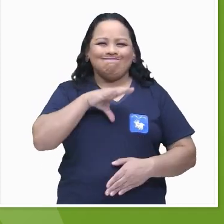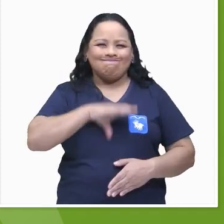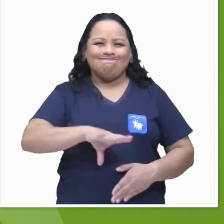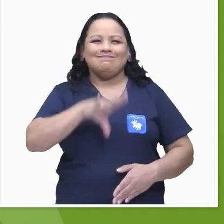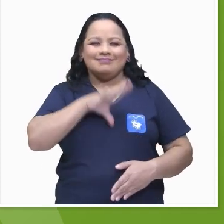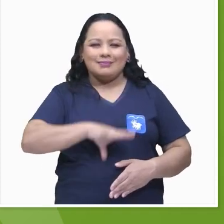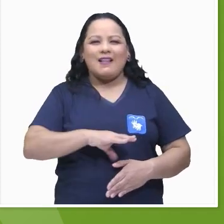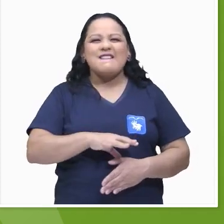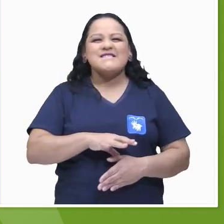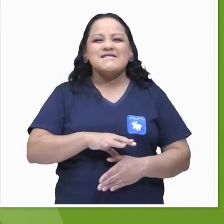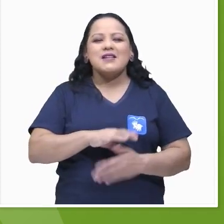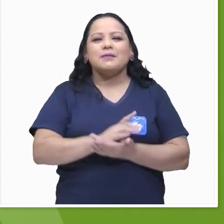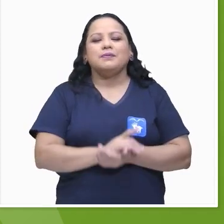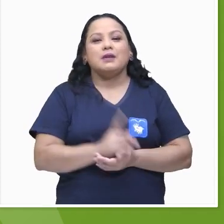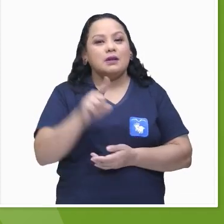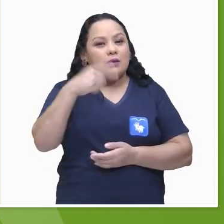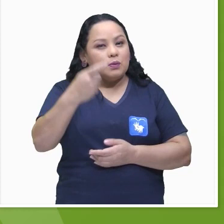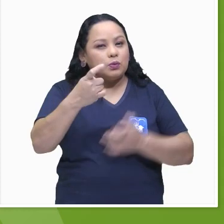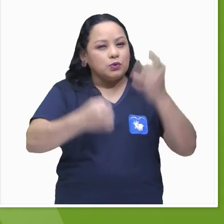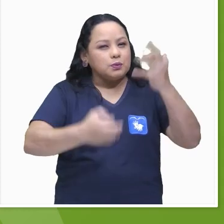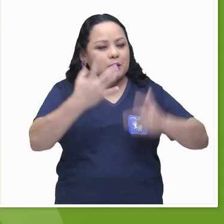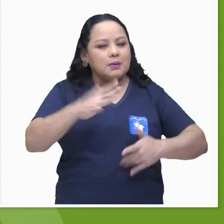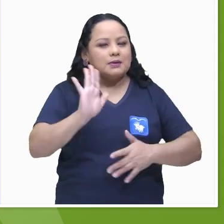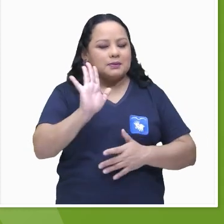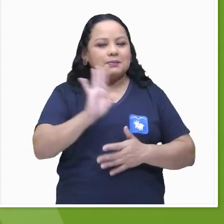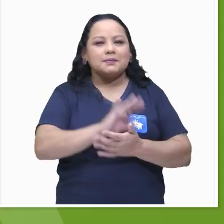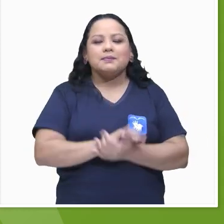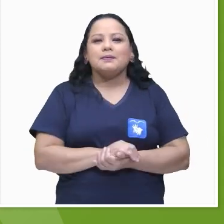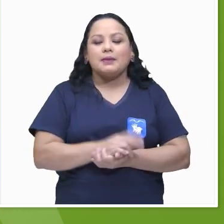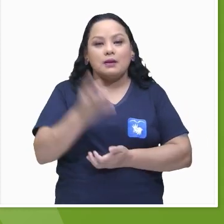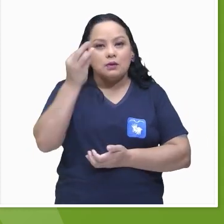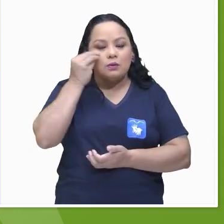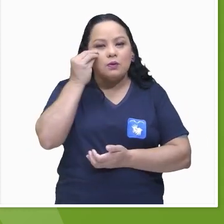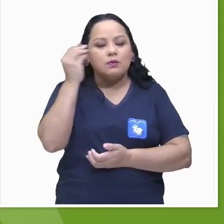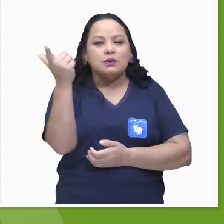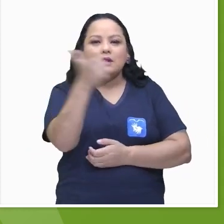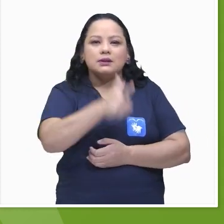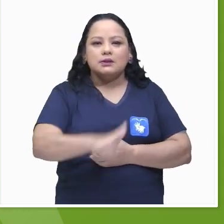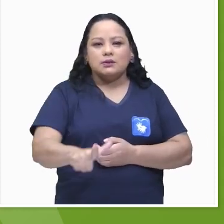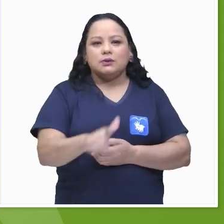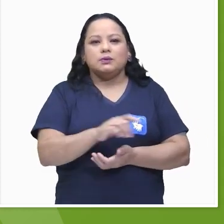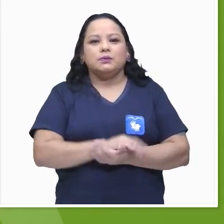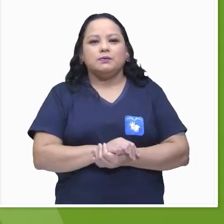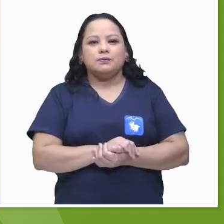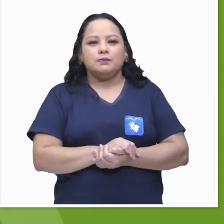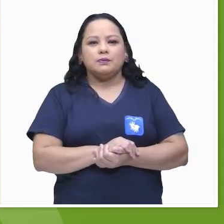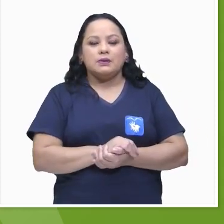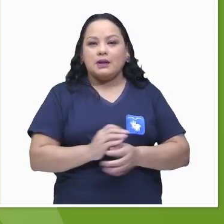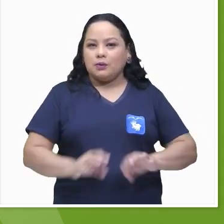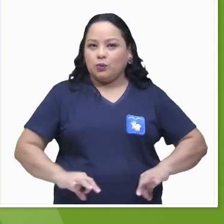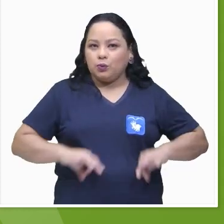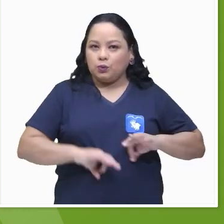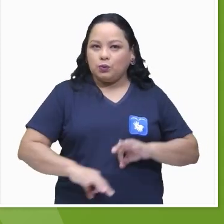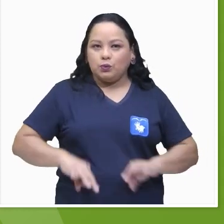gente vai já falar mais um pouquinho a respeito disso. Então, a gente vê aqui novamente o esquema de um útero,